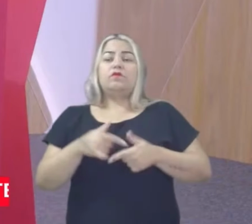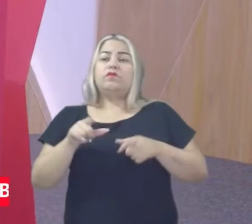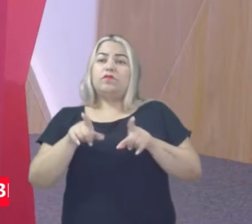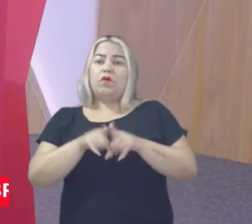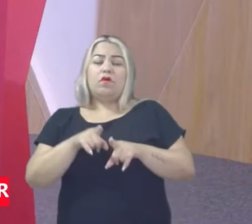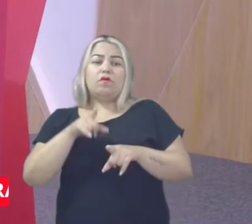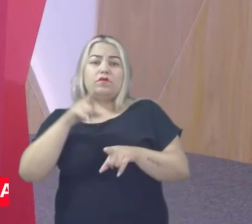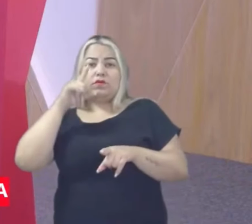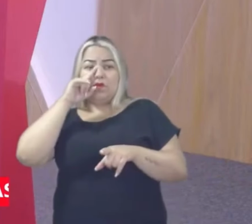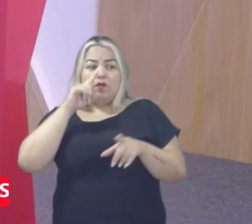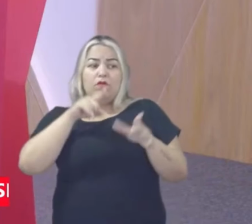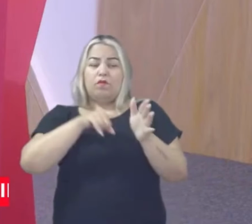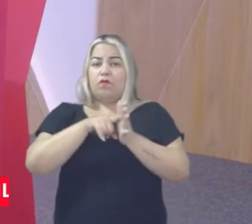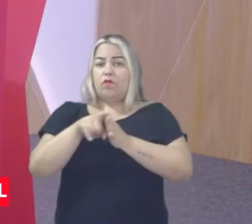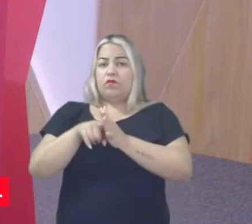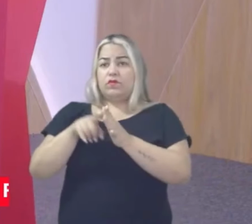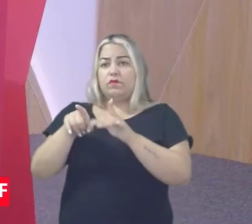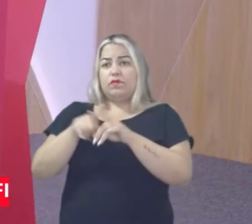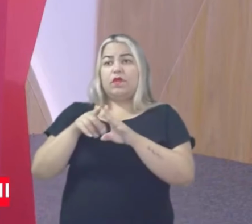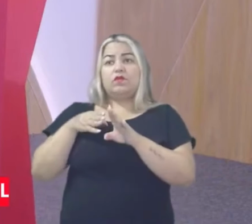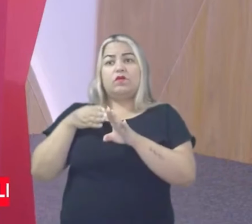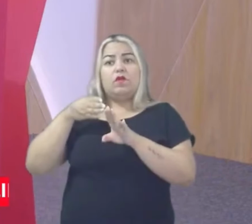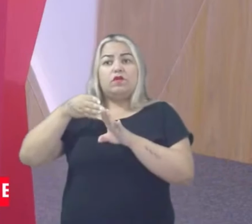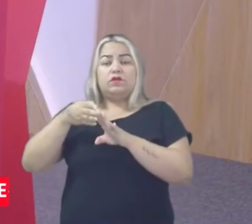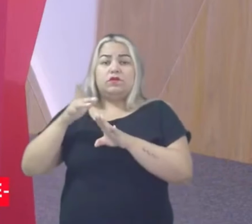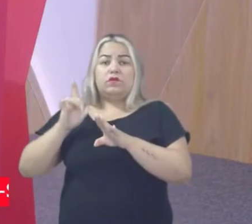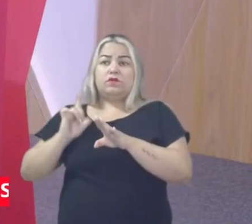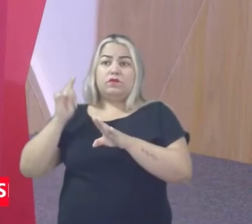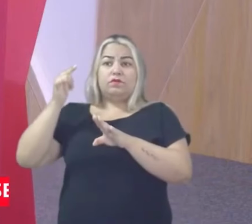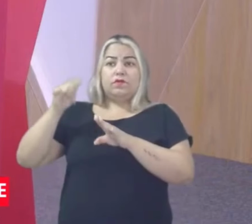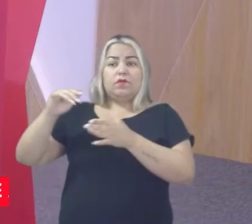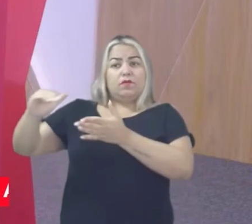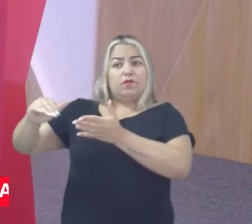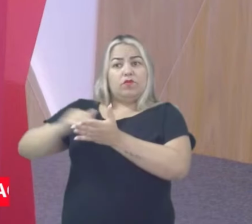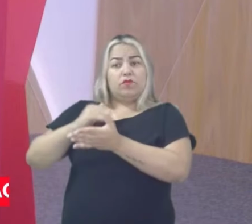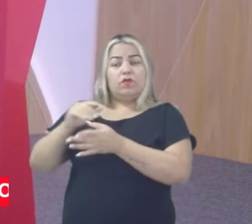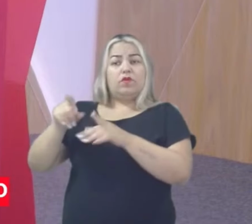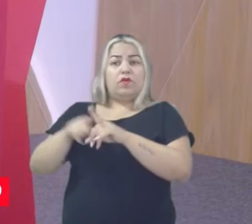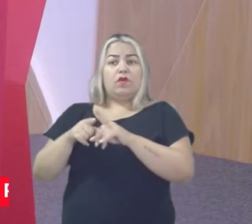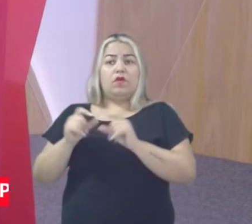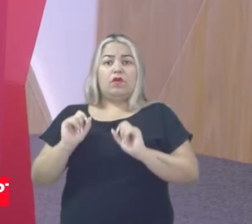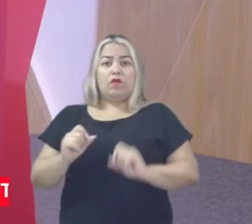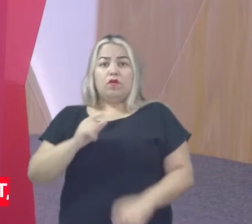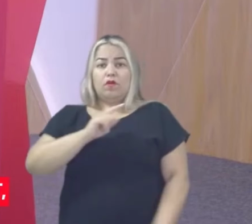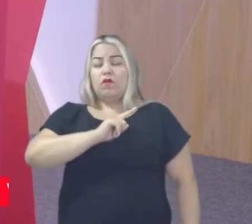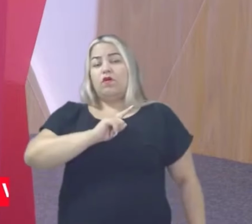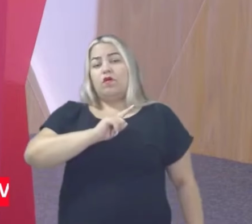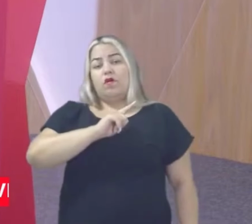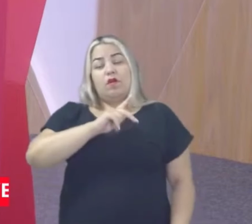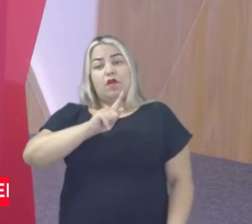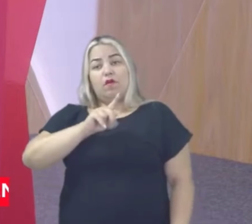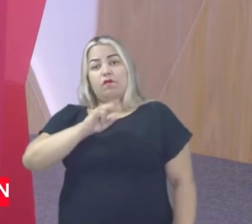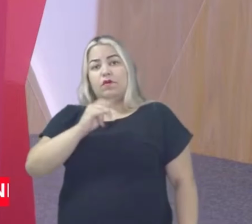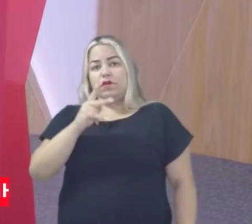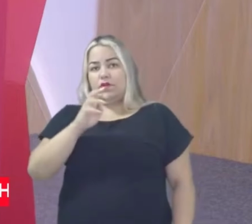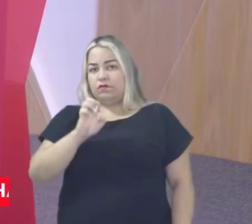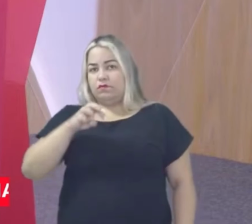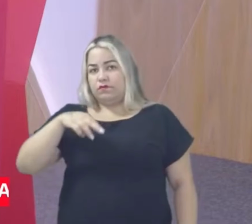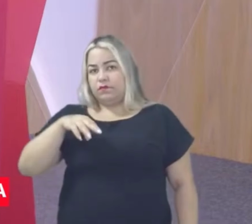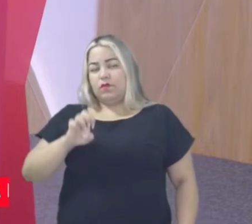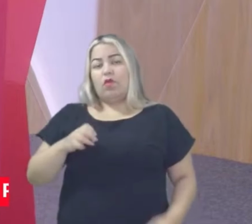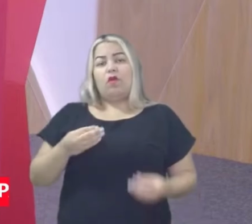de criação de uma ouvidoria diretamente subordinada ao secretário de Segurança Pública, o Guilherme Derrite, né? Como é que vocês vão lidar com